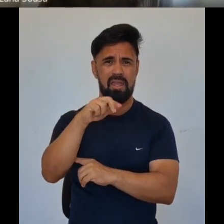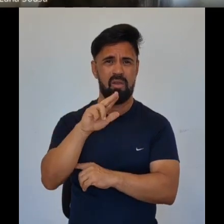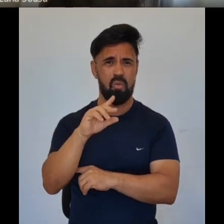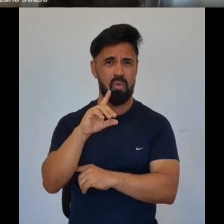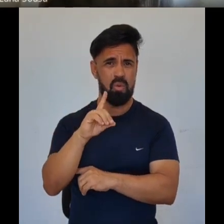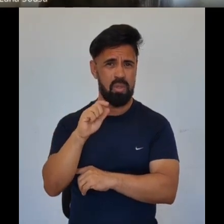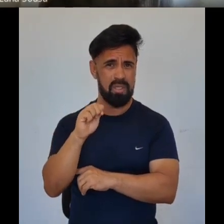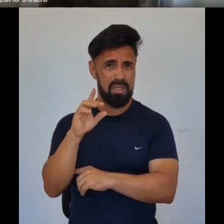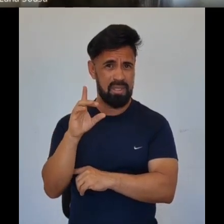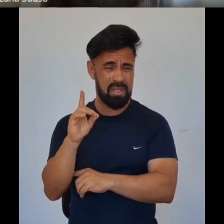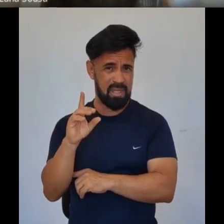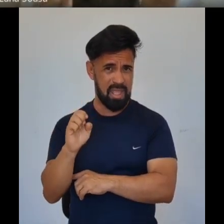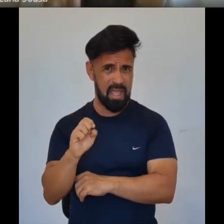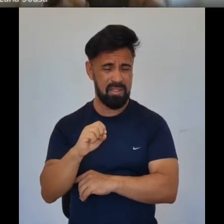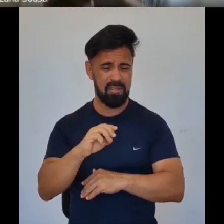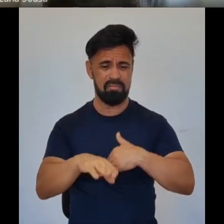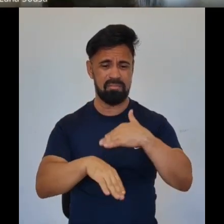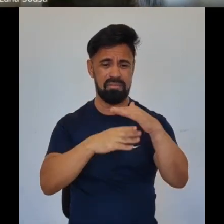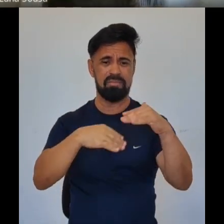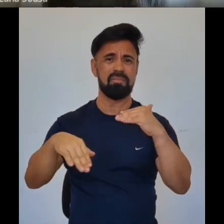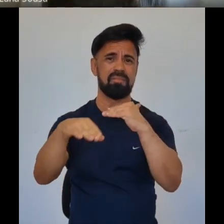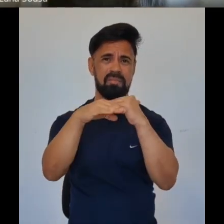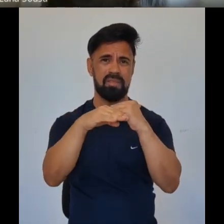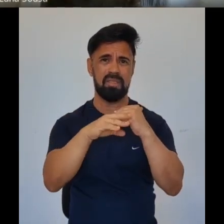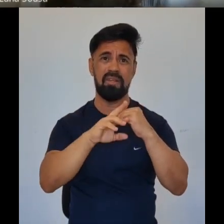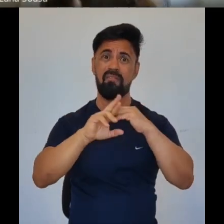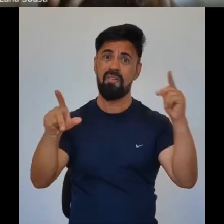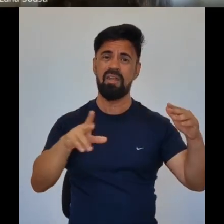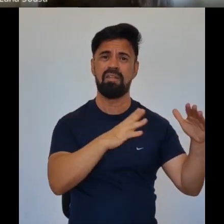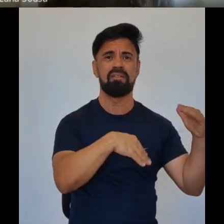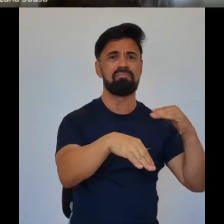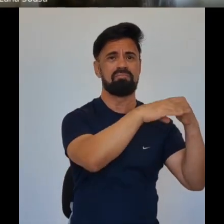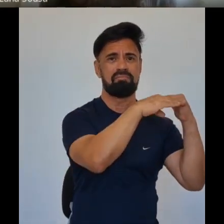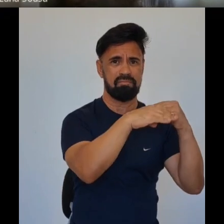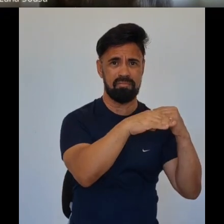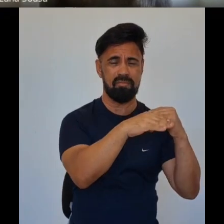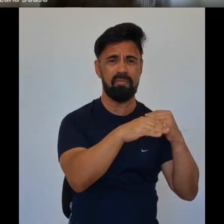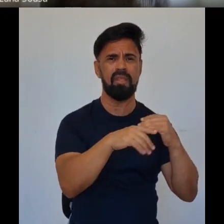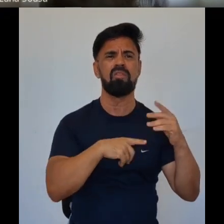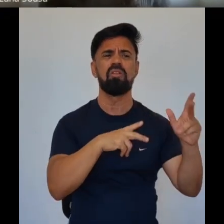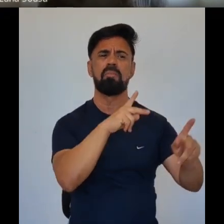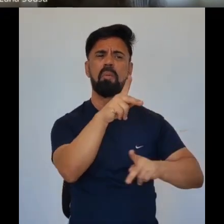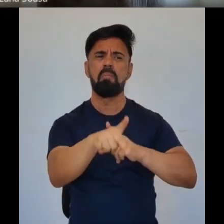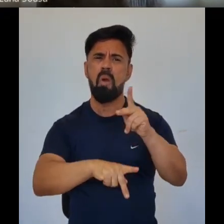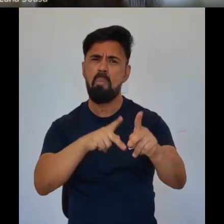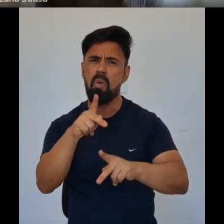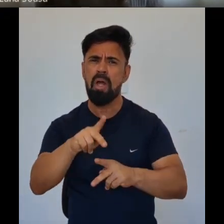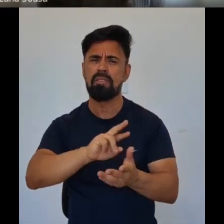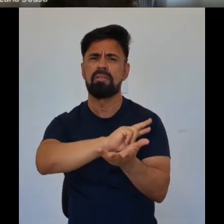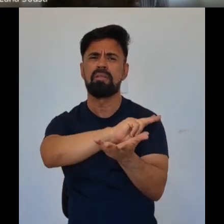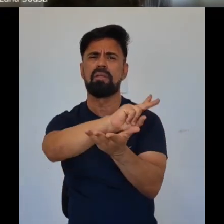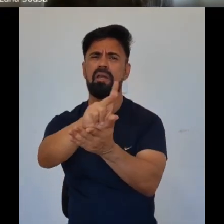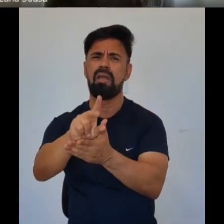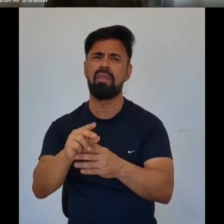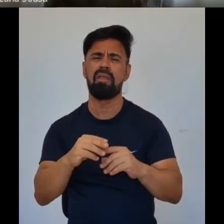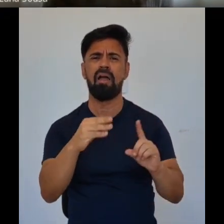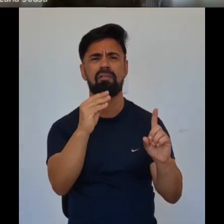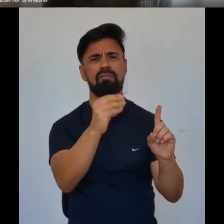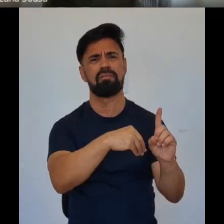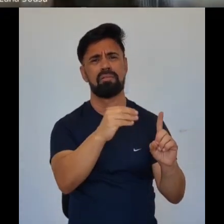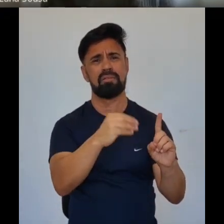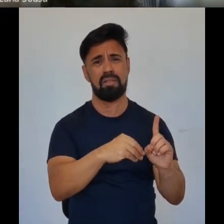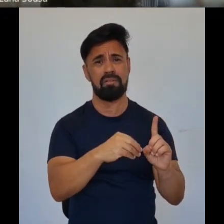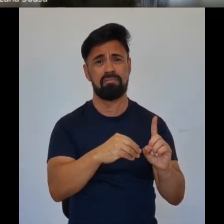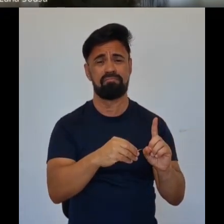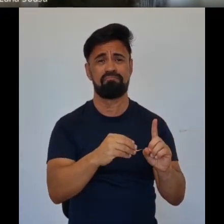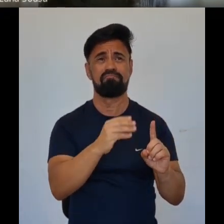bem diferente de igualdade. Quando pensamos assim, entendemos que nós temos populações específicas e vulneráveis